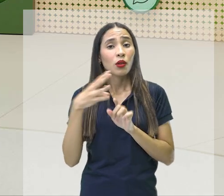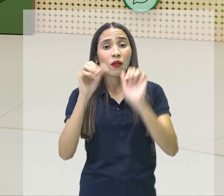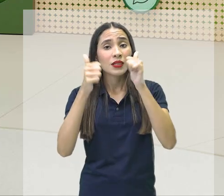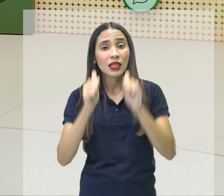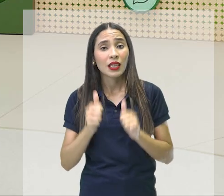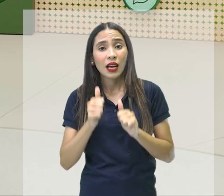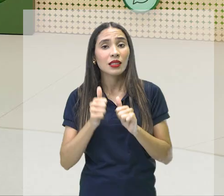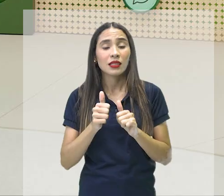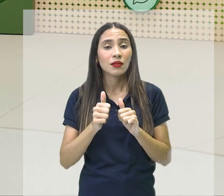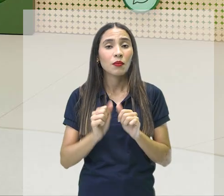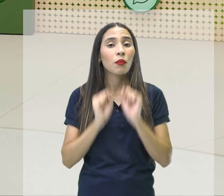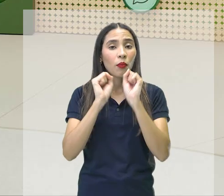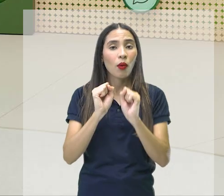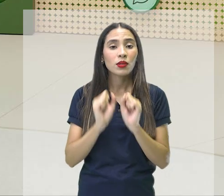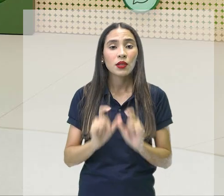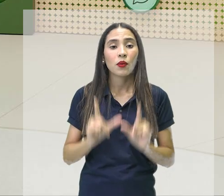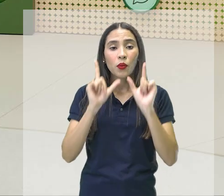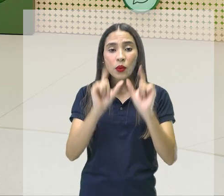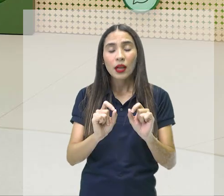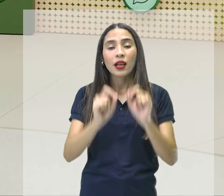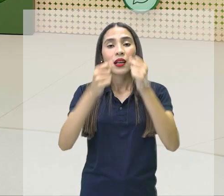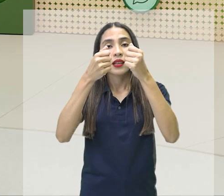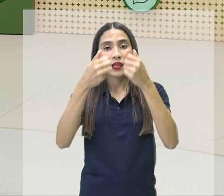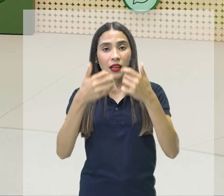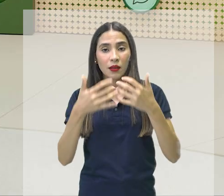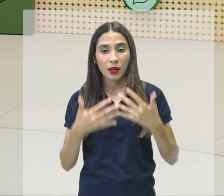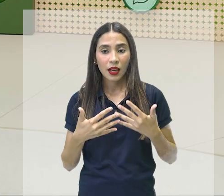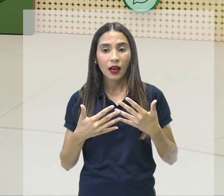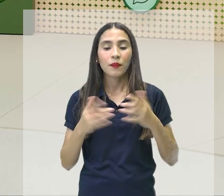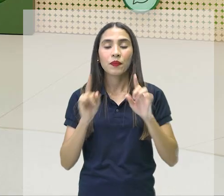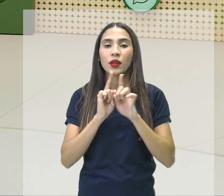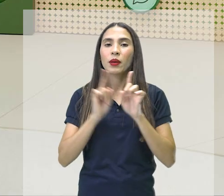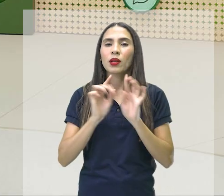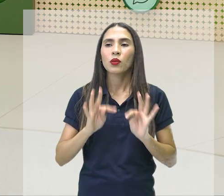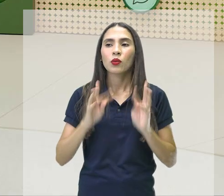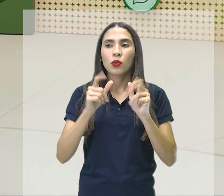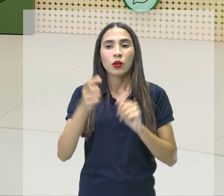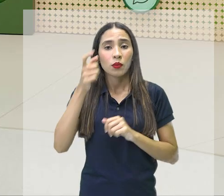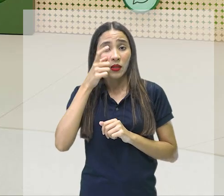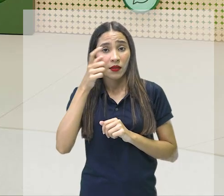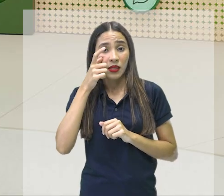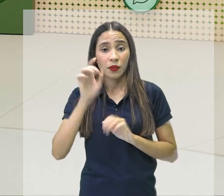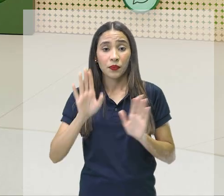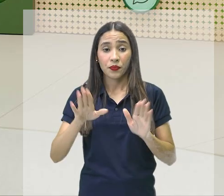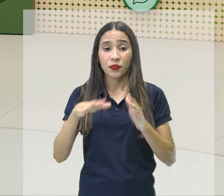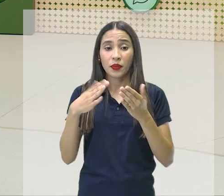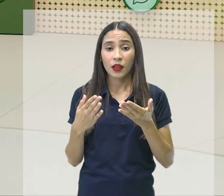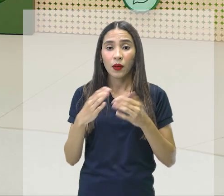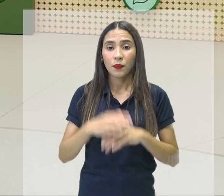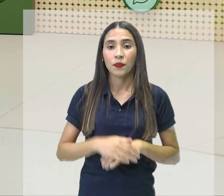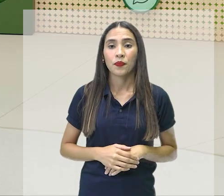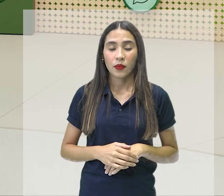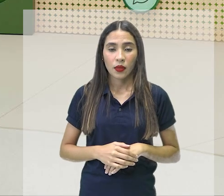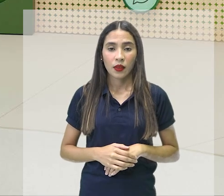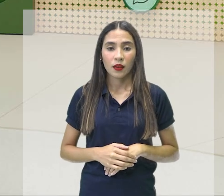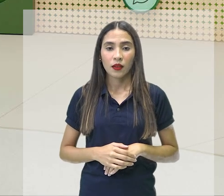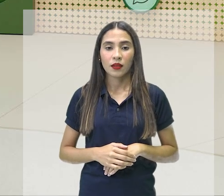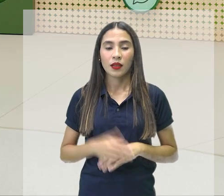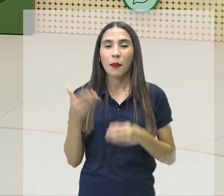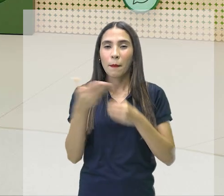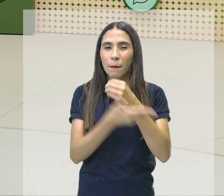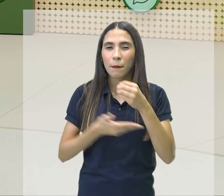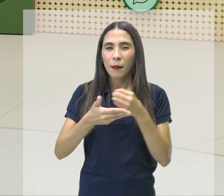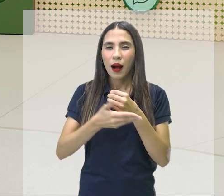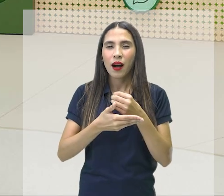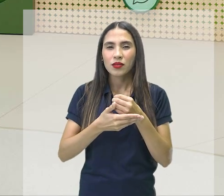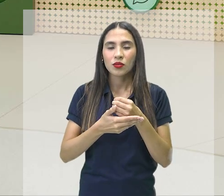novas previsões que possam explicar aquela observação. Então,